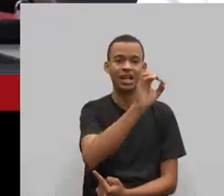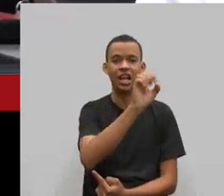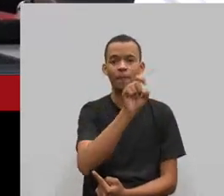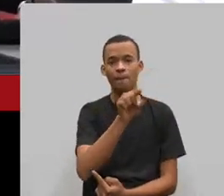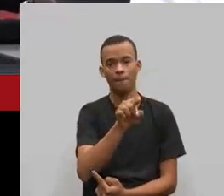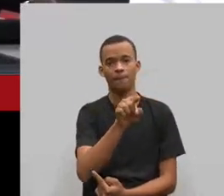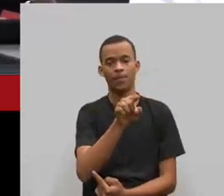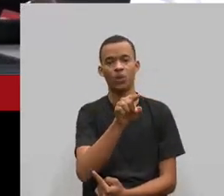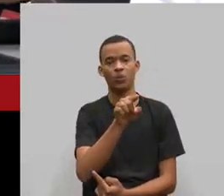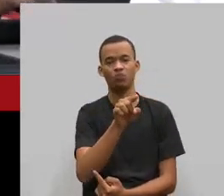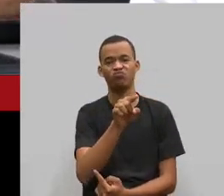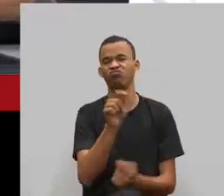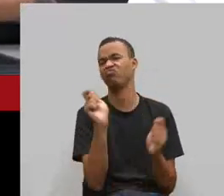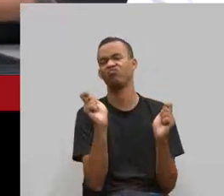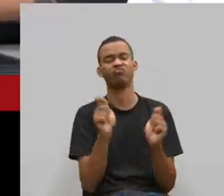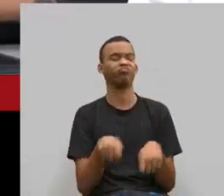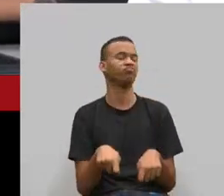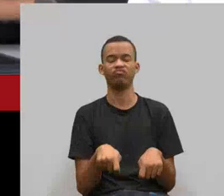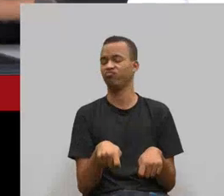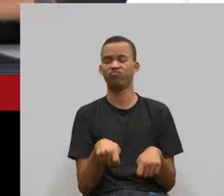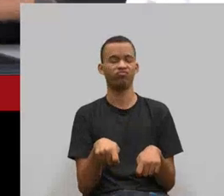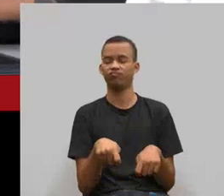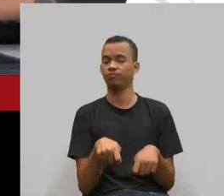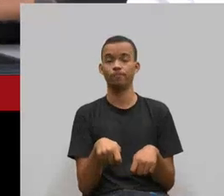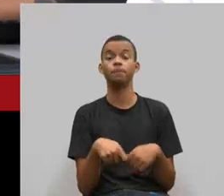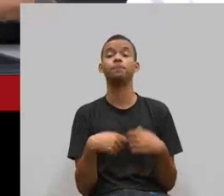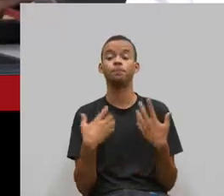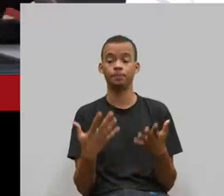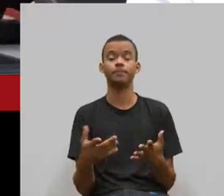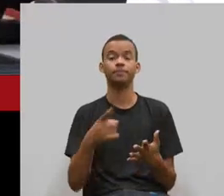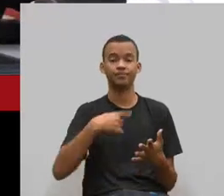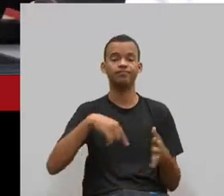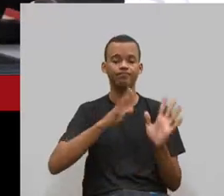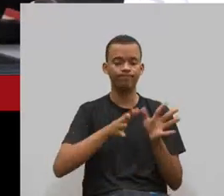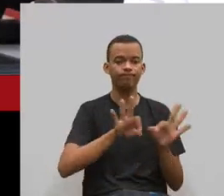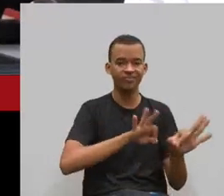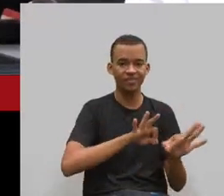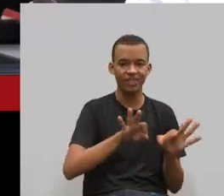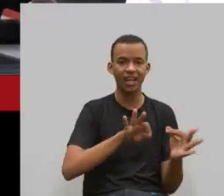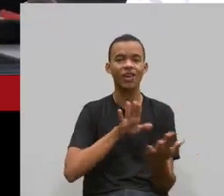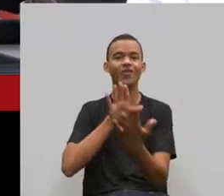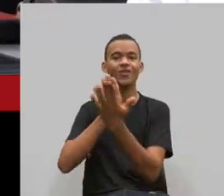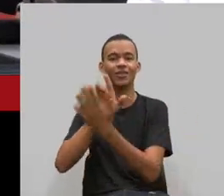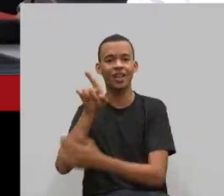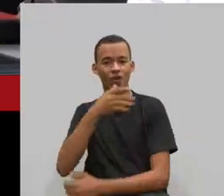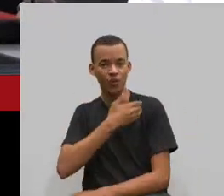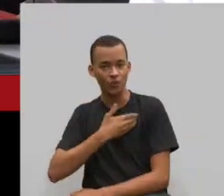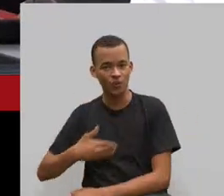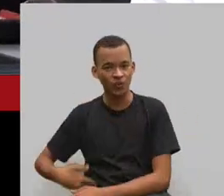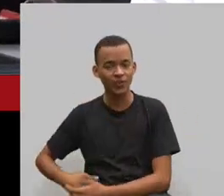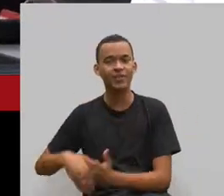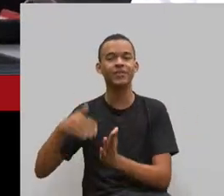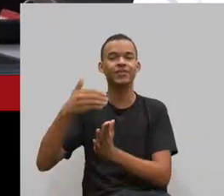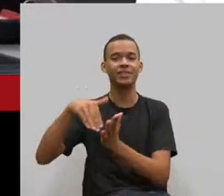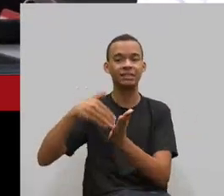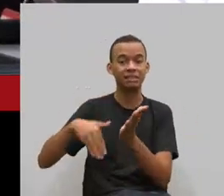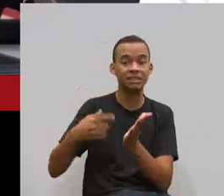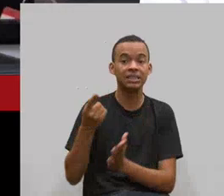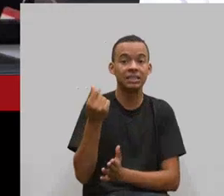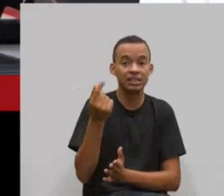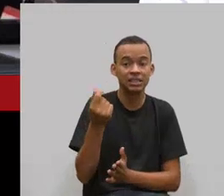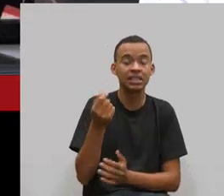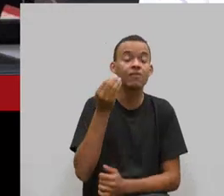nós passamos solicitamos junto ao governo a secretaria de fazenda para que passasse esse valor de R